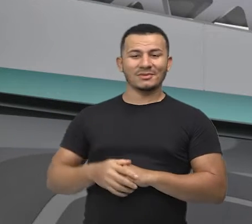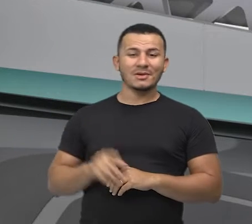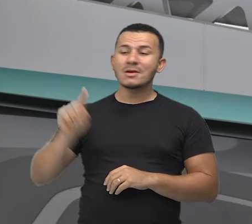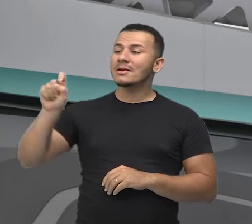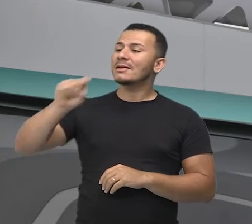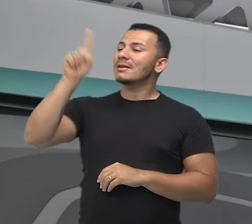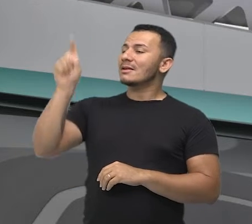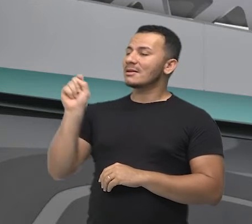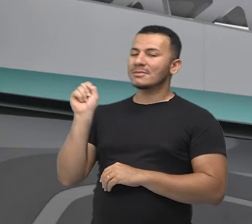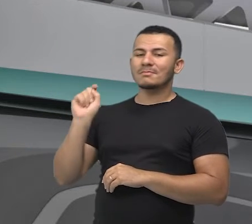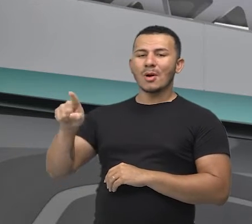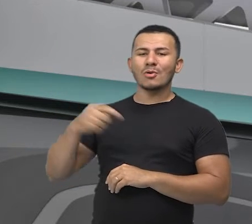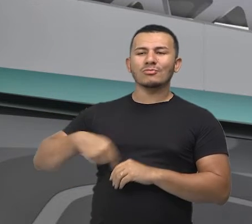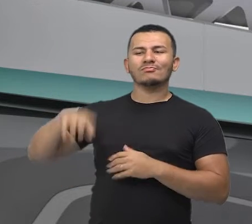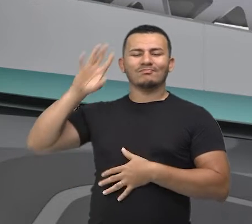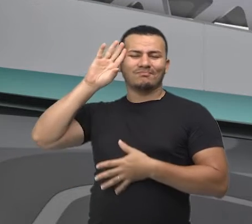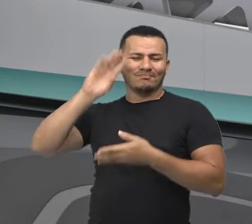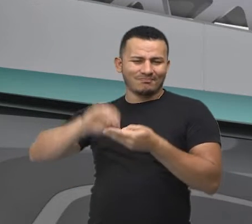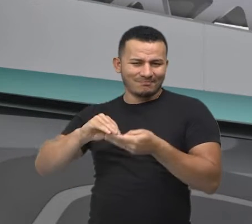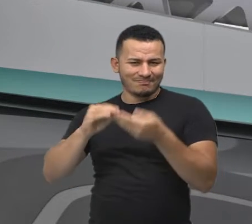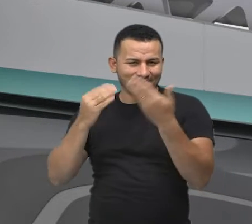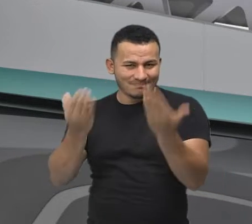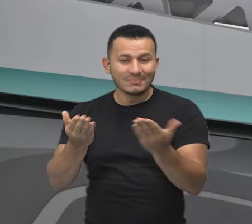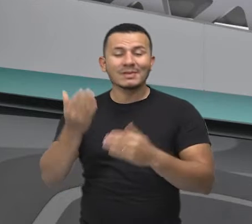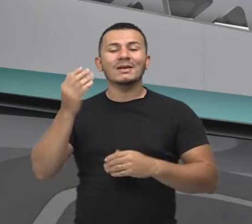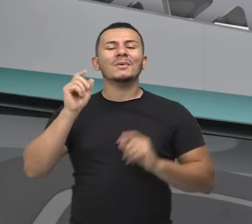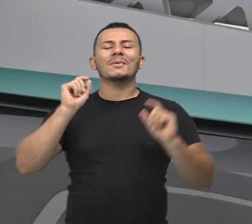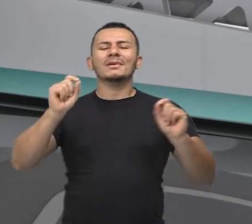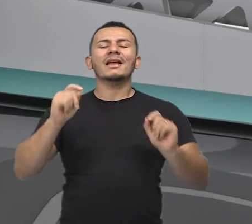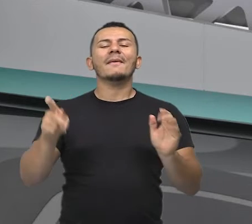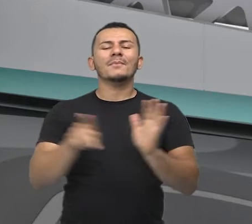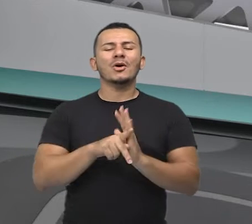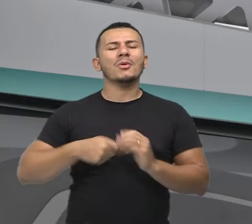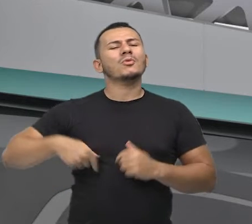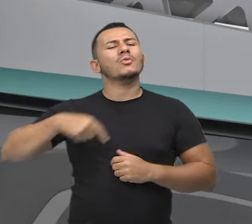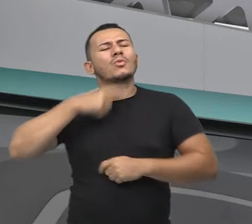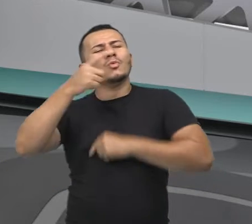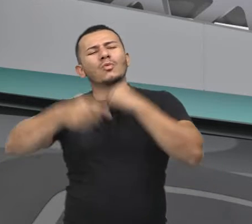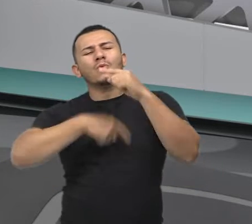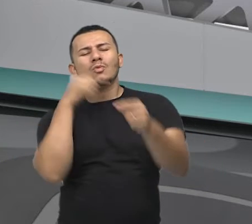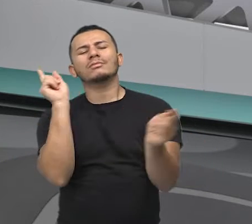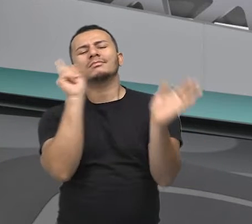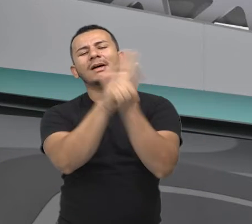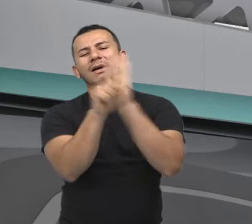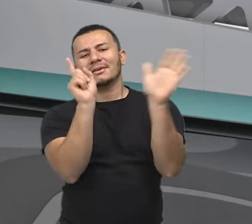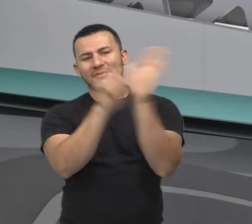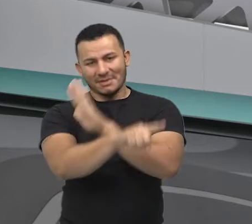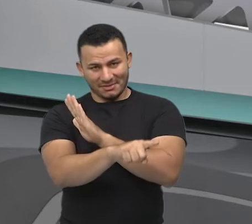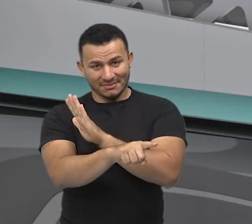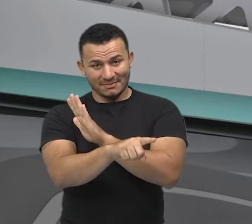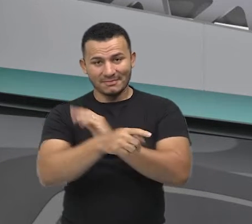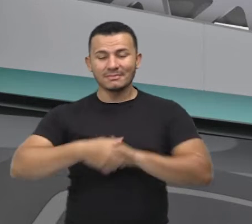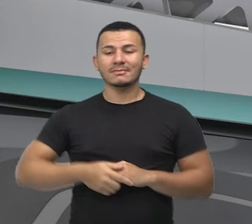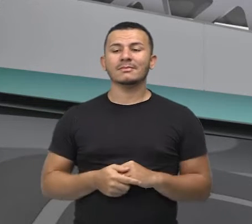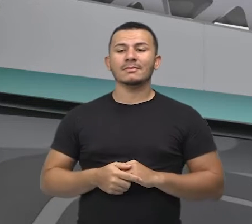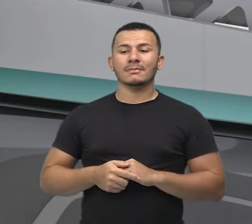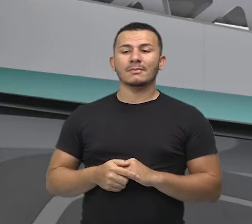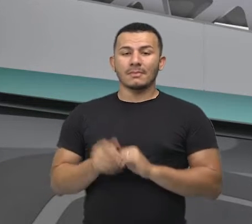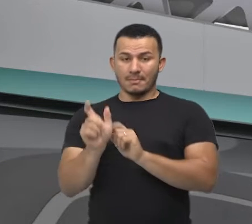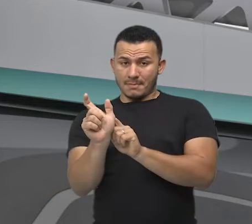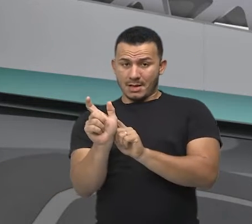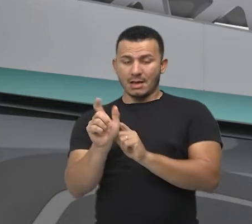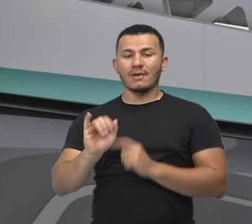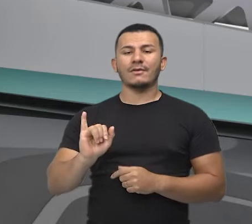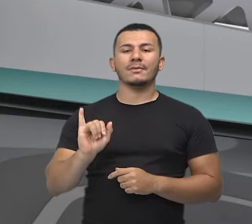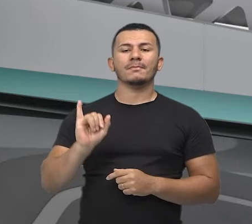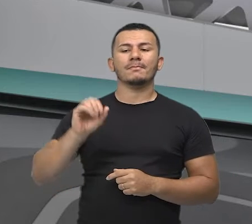Essas frases têm a ideia, ou seja, trazem para a gente a ideia de pergunta, questionamento, ok? E a palavra